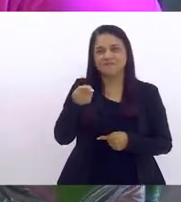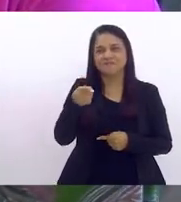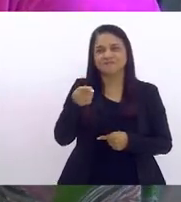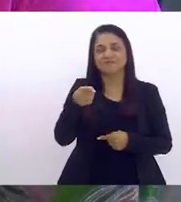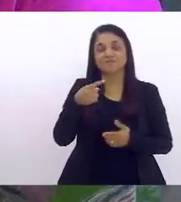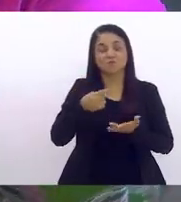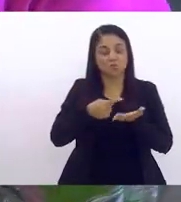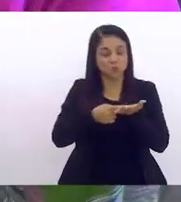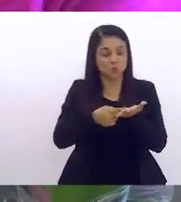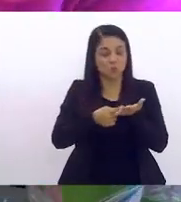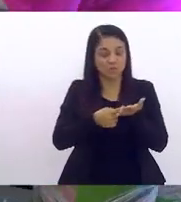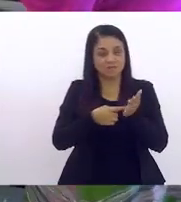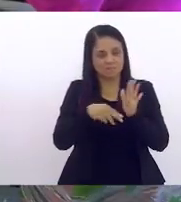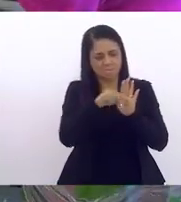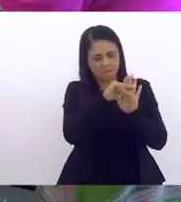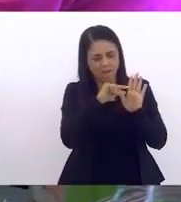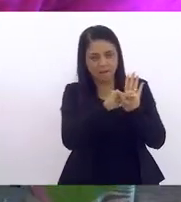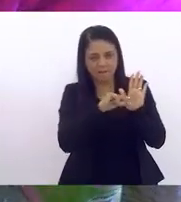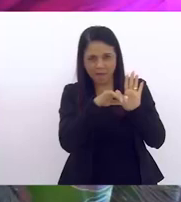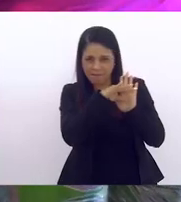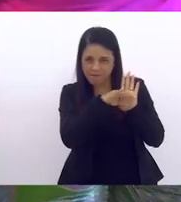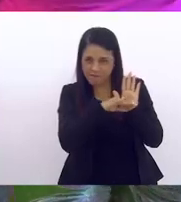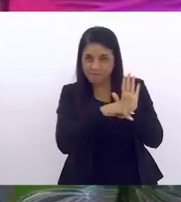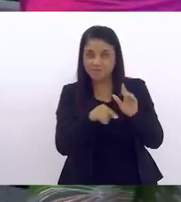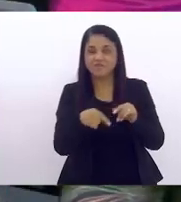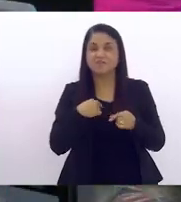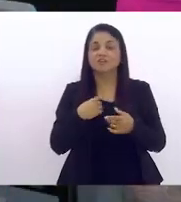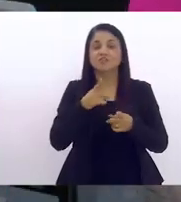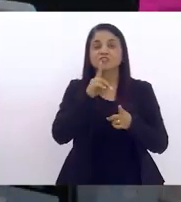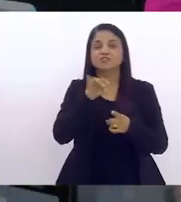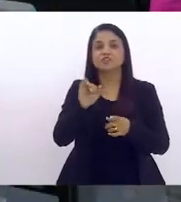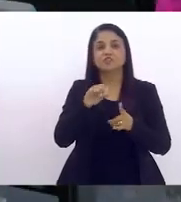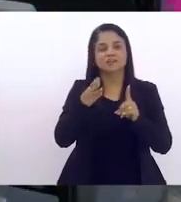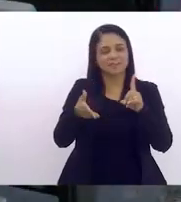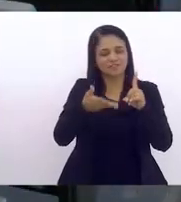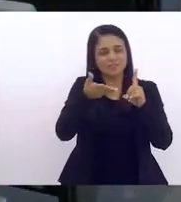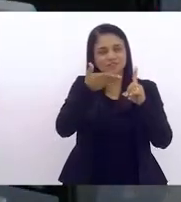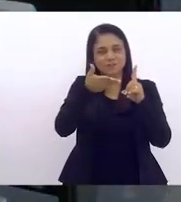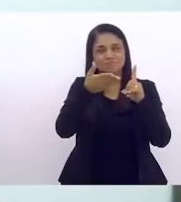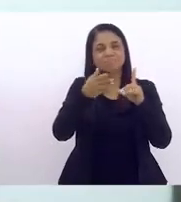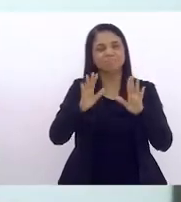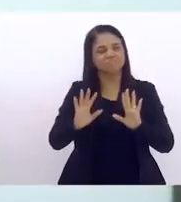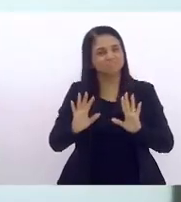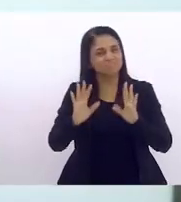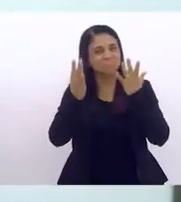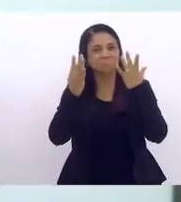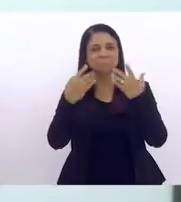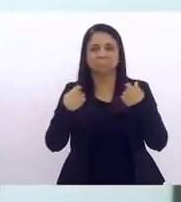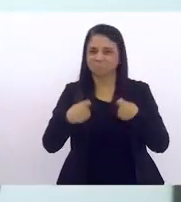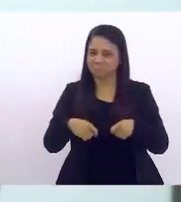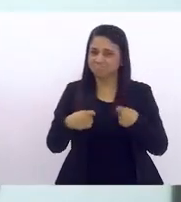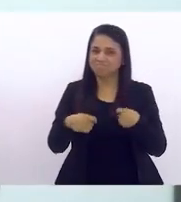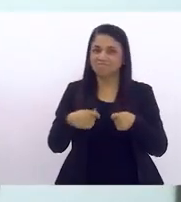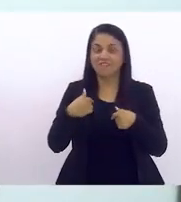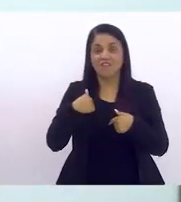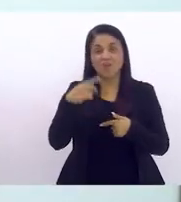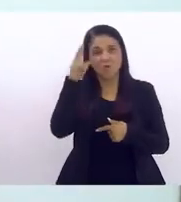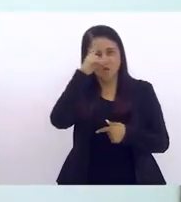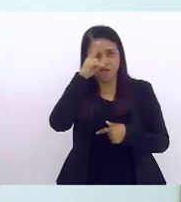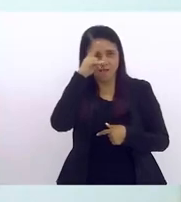do Cúmplice. Bem, então, Dia das Doulas, eu acho que é um dia sempre a ser comemorado, né? Eu me lembro